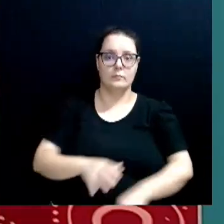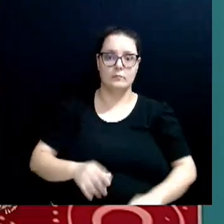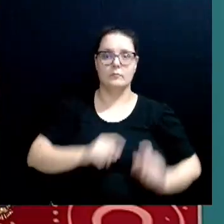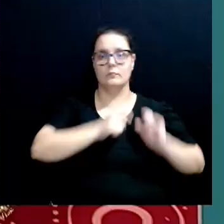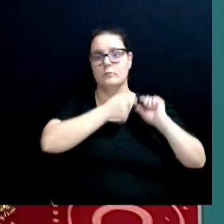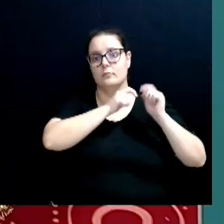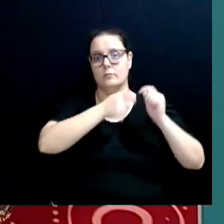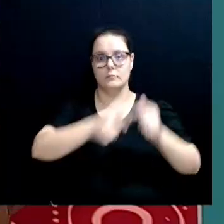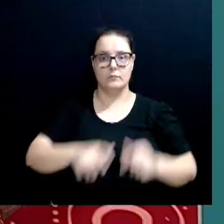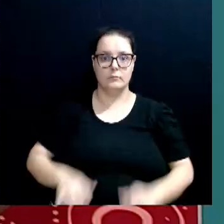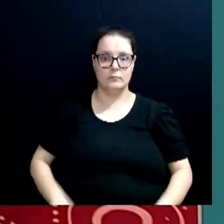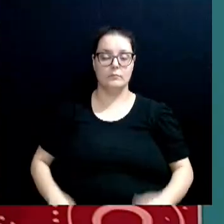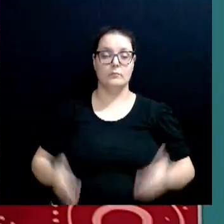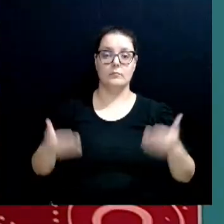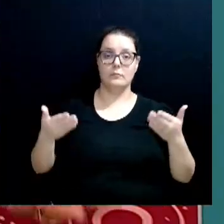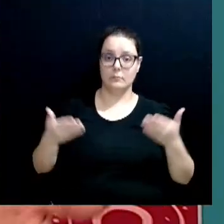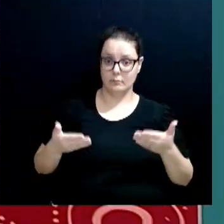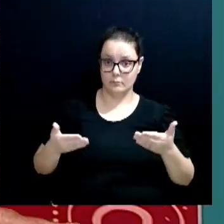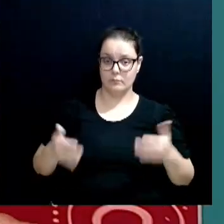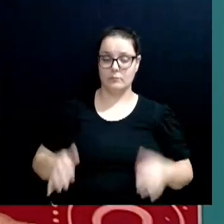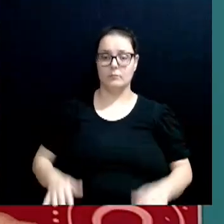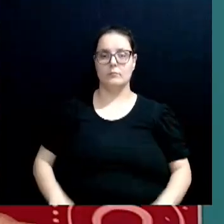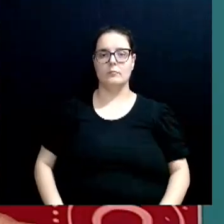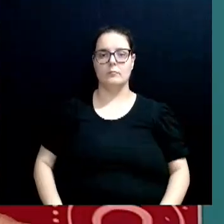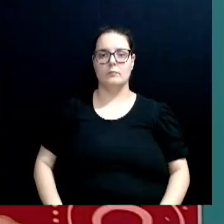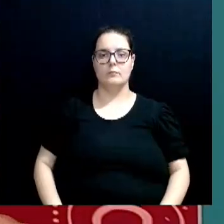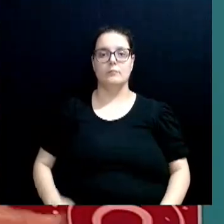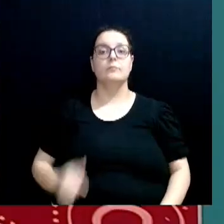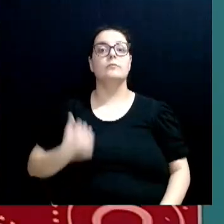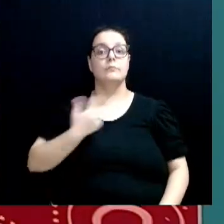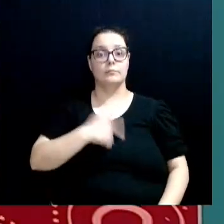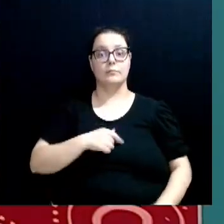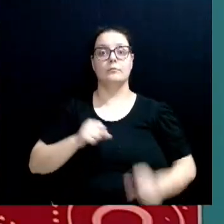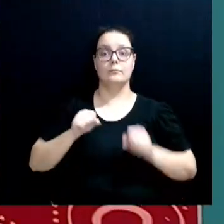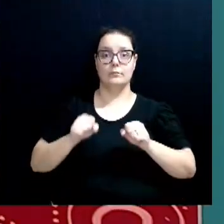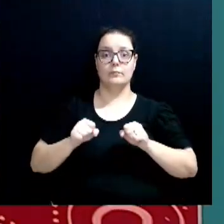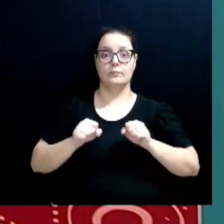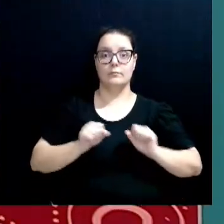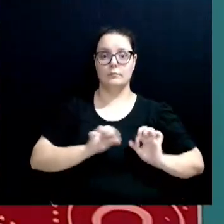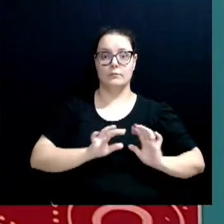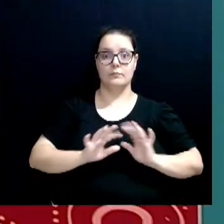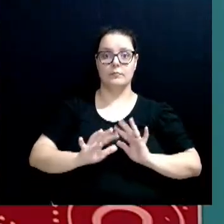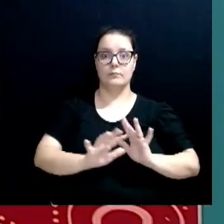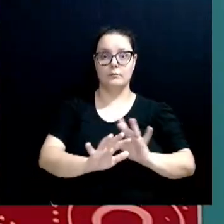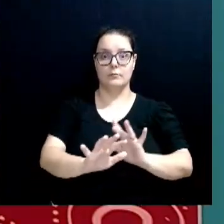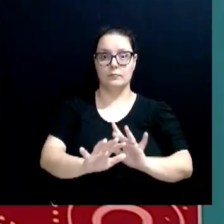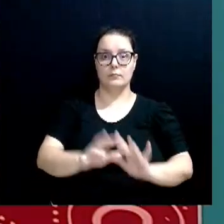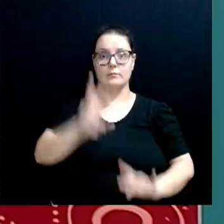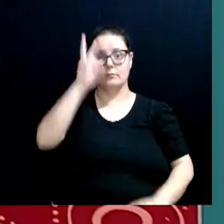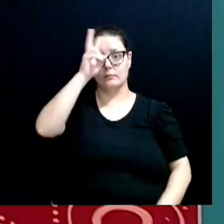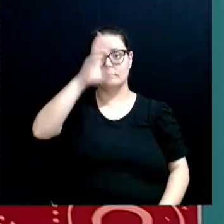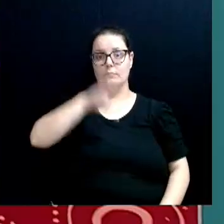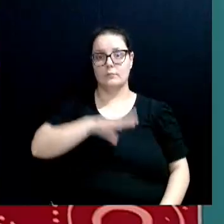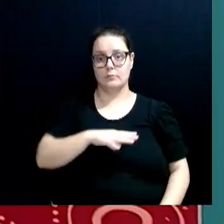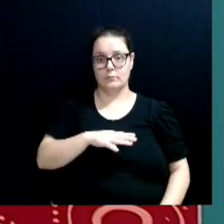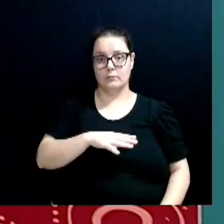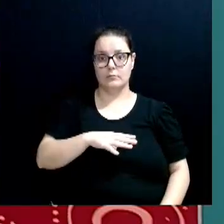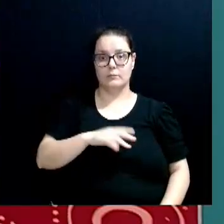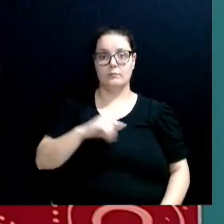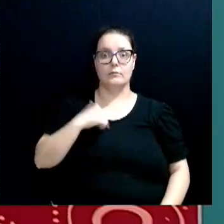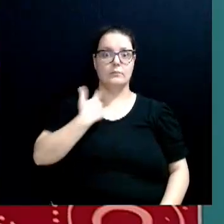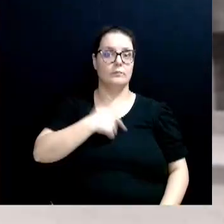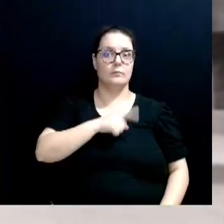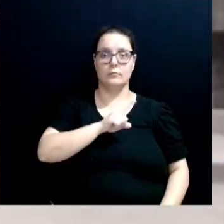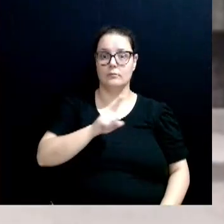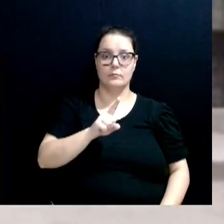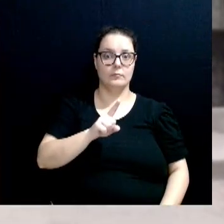que hoje nós podemos passar. Né? Lembrando de uma cidade onde nós não andávamos,